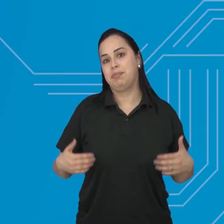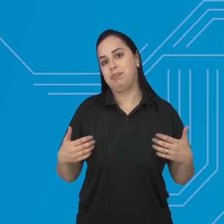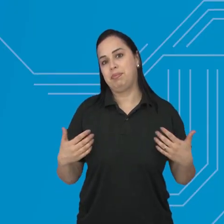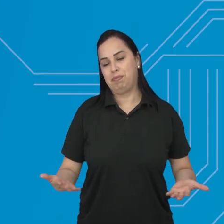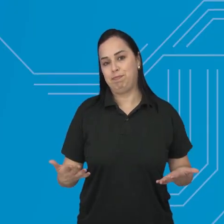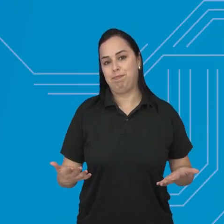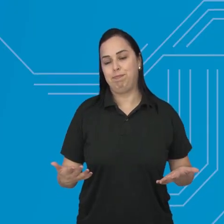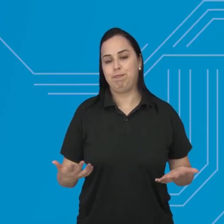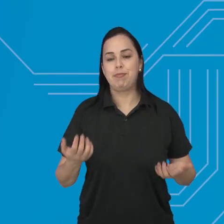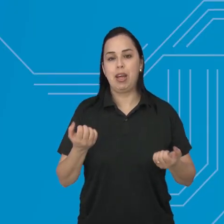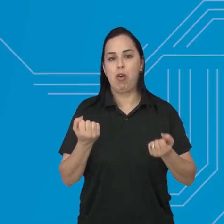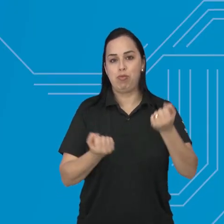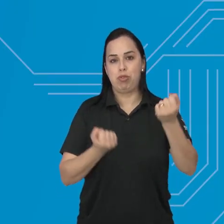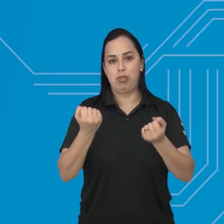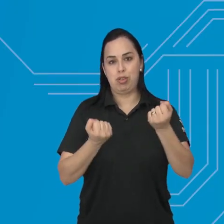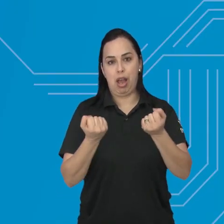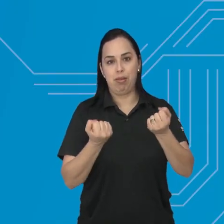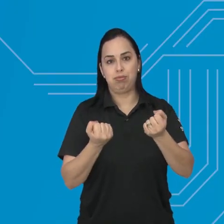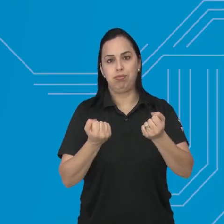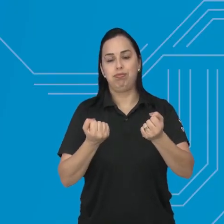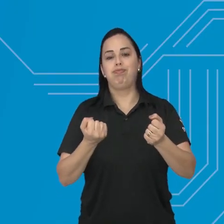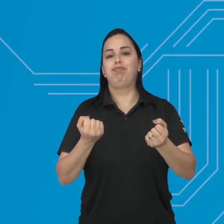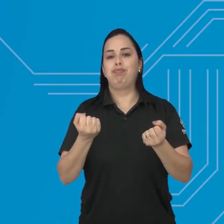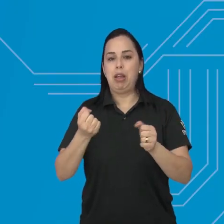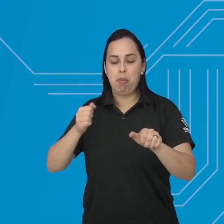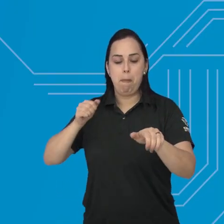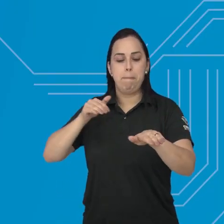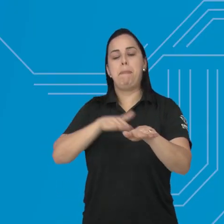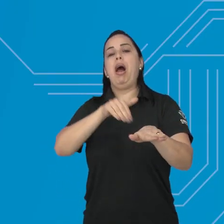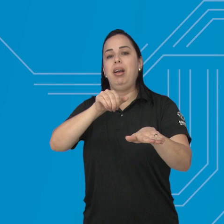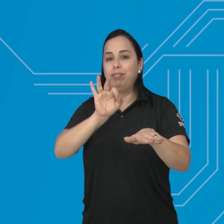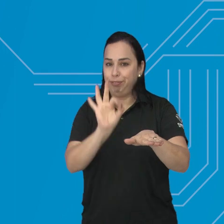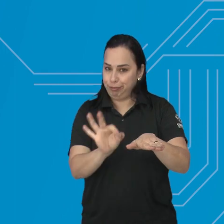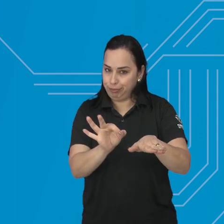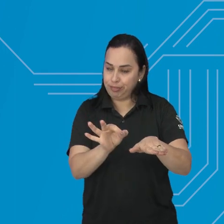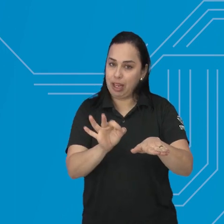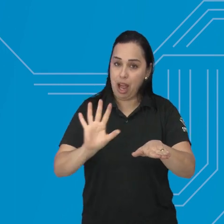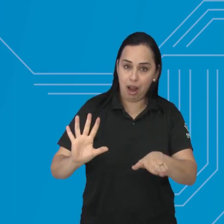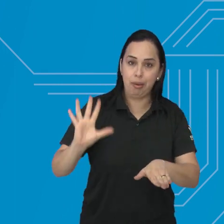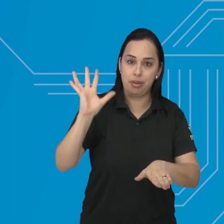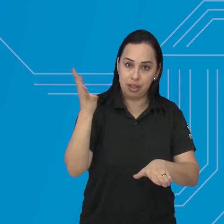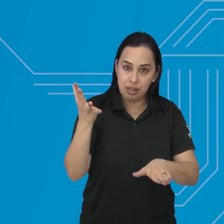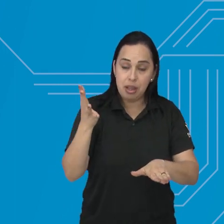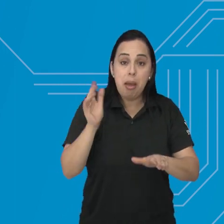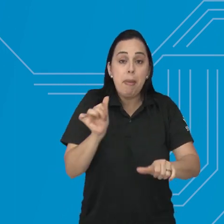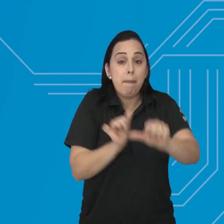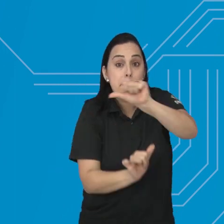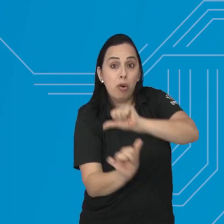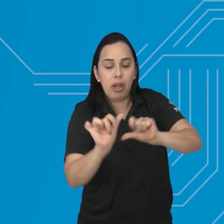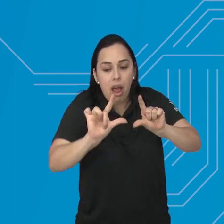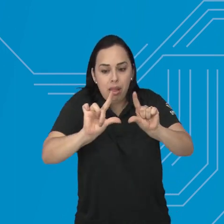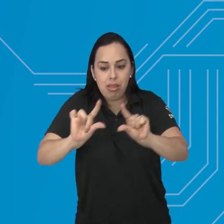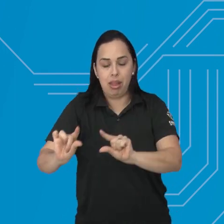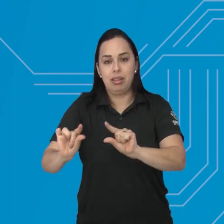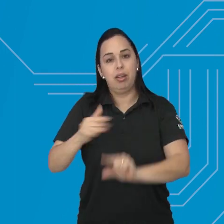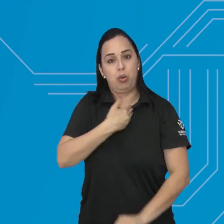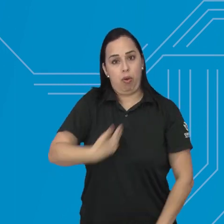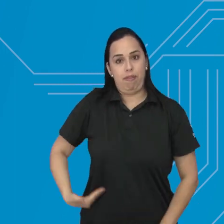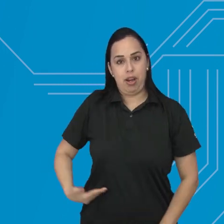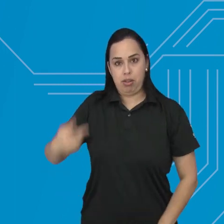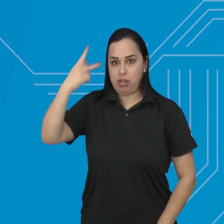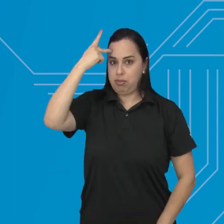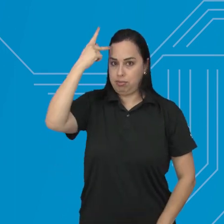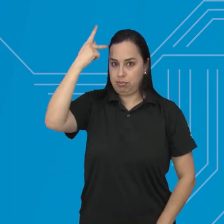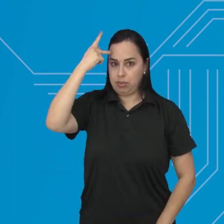os acidentes no trânsito continuam sendo uma realidade do país, não é mesmo? E para alterar essa situação, o governo de São